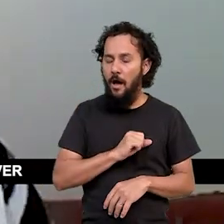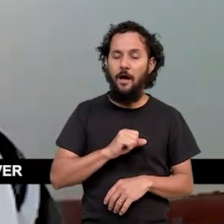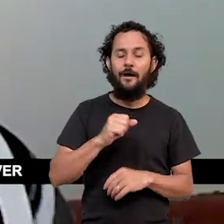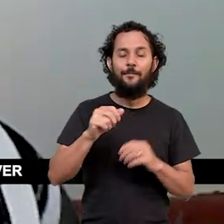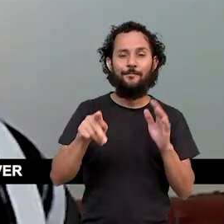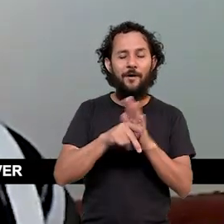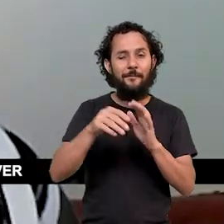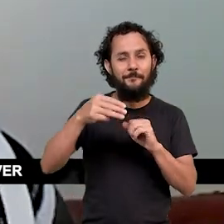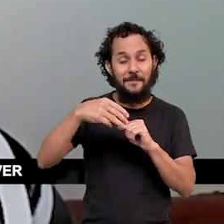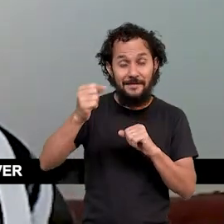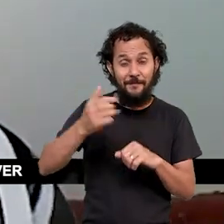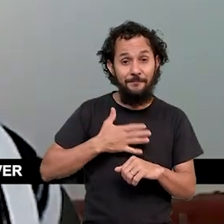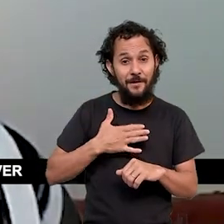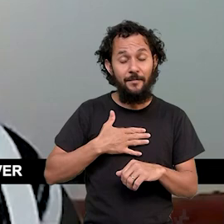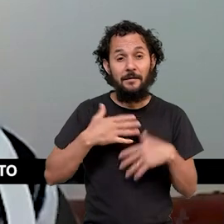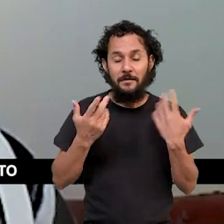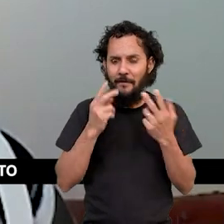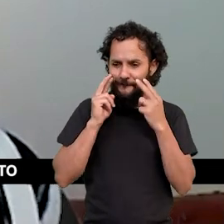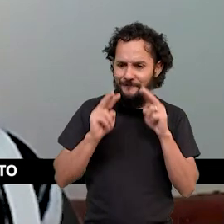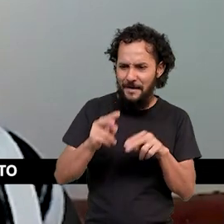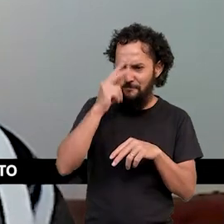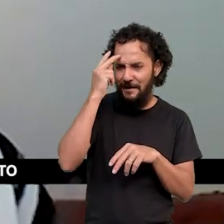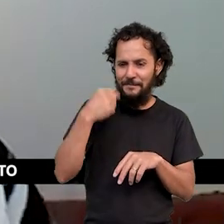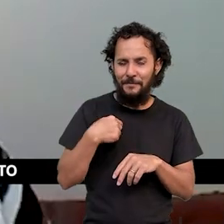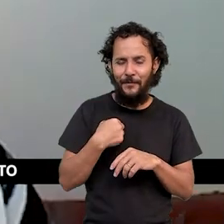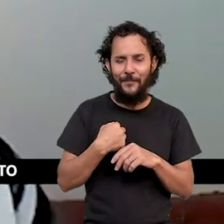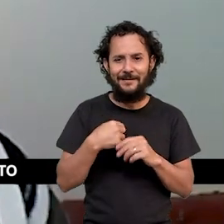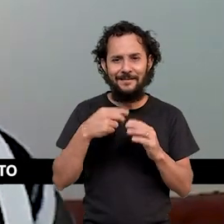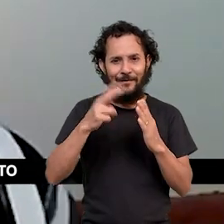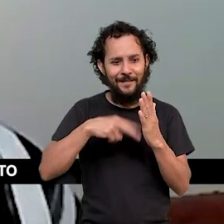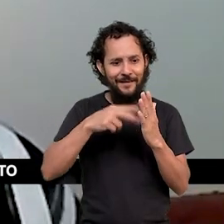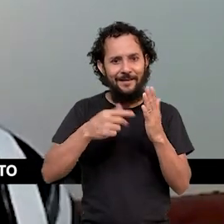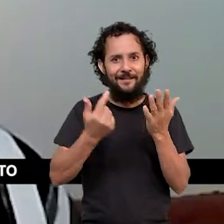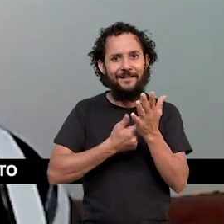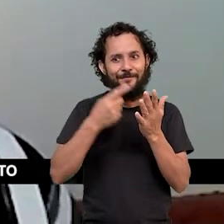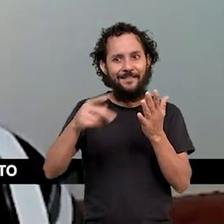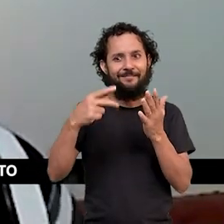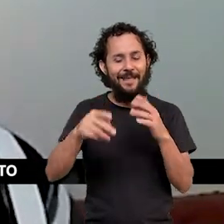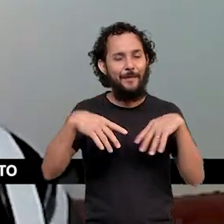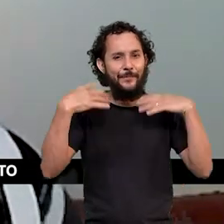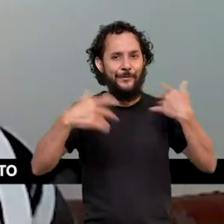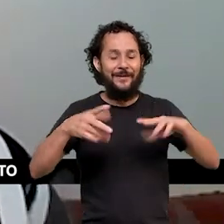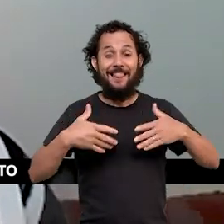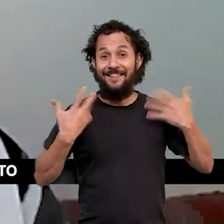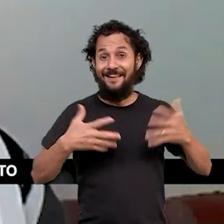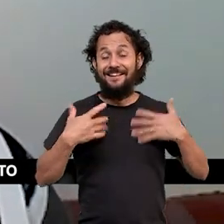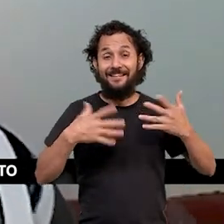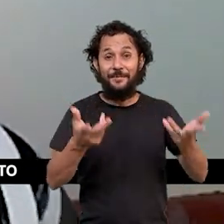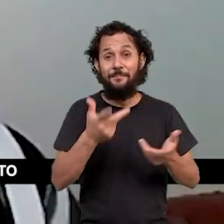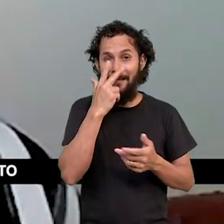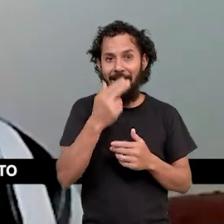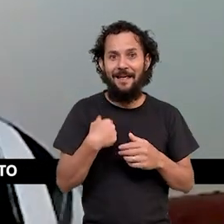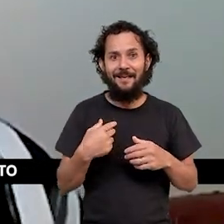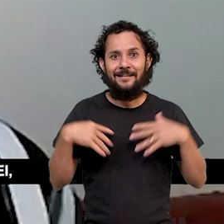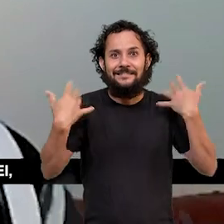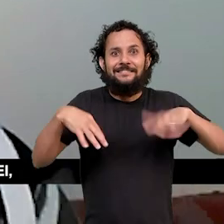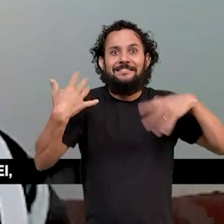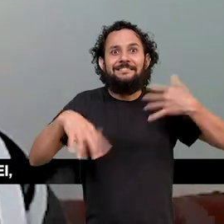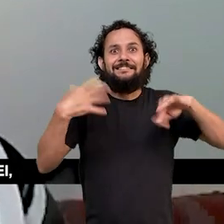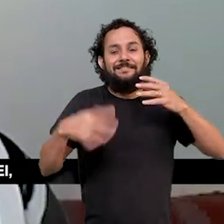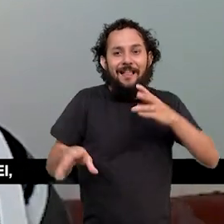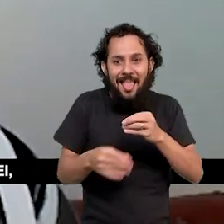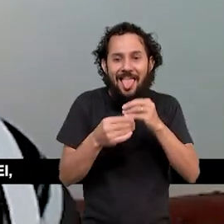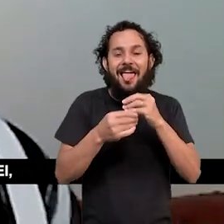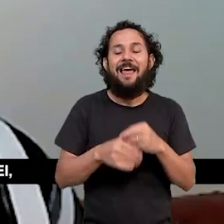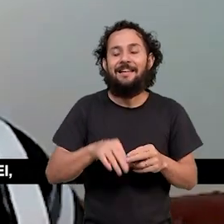assim, meu tema de mestrado. Então, ver pessoas que a gente lê, então é sempre uma alegria muito grande, né? Eu quase que eu completo sua fala